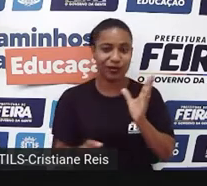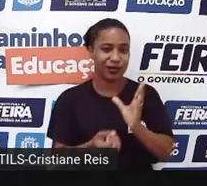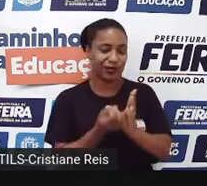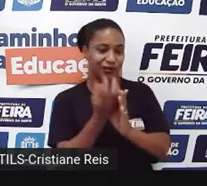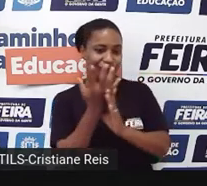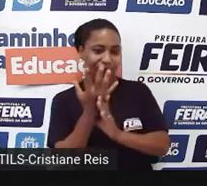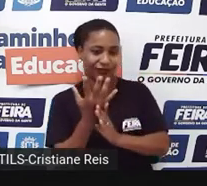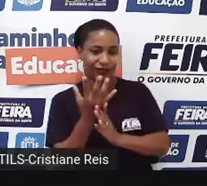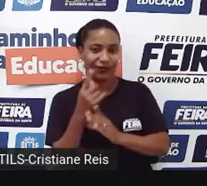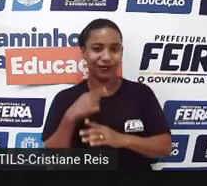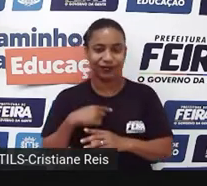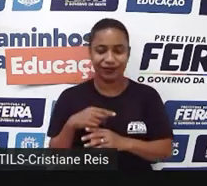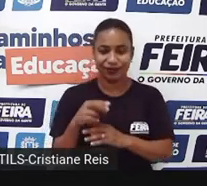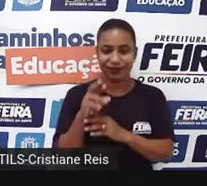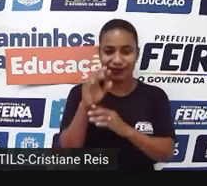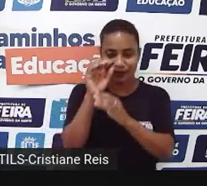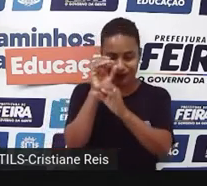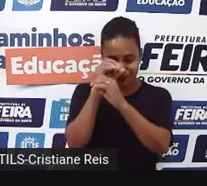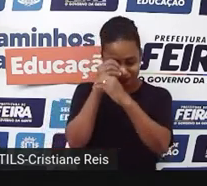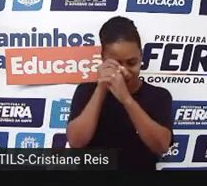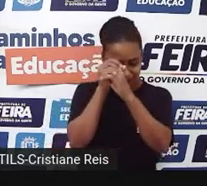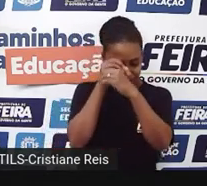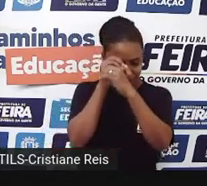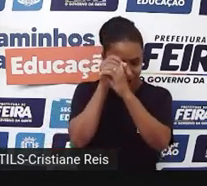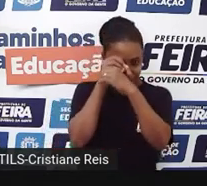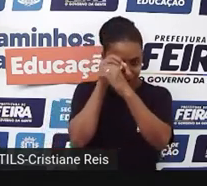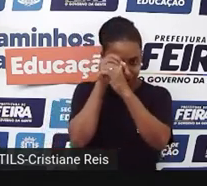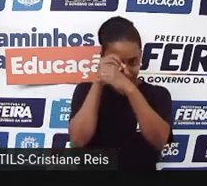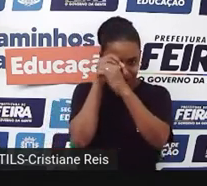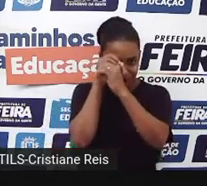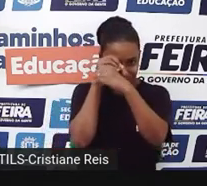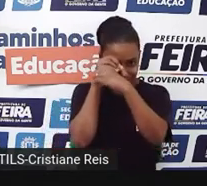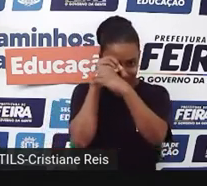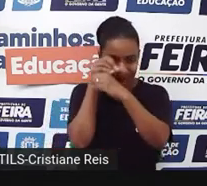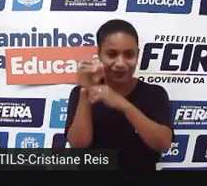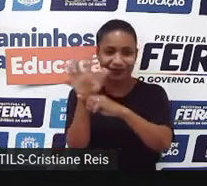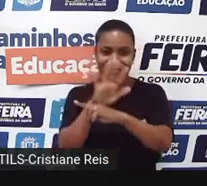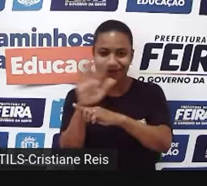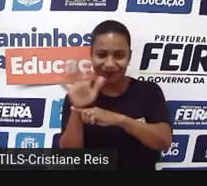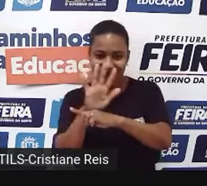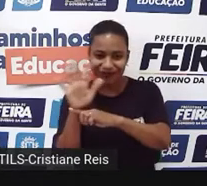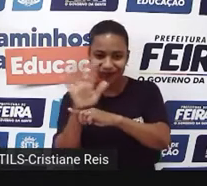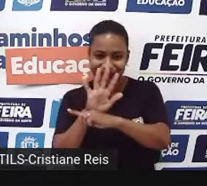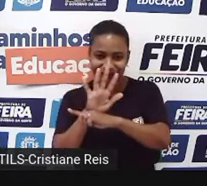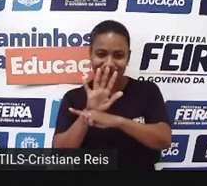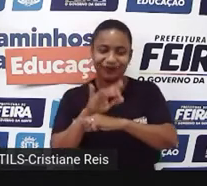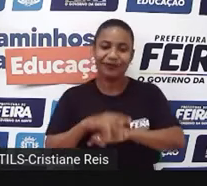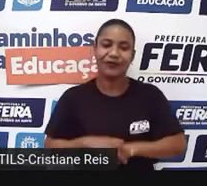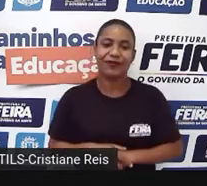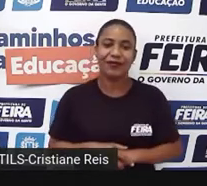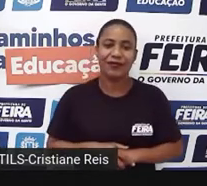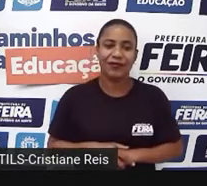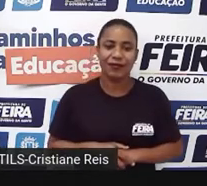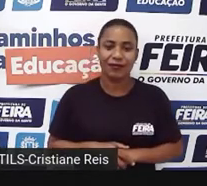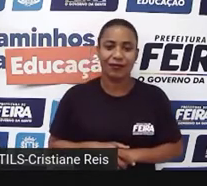oficiais desse instrumento chamado cinematógrafo. Ou então, como a gente lê aqui em nosso país,